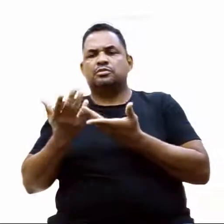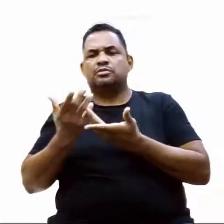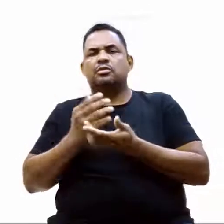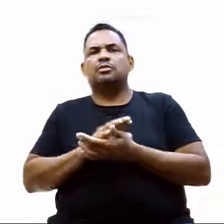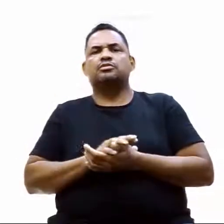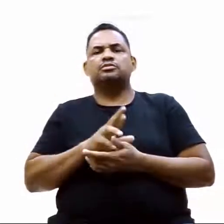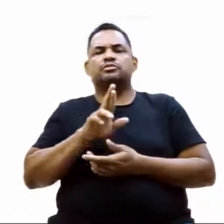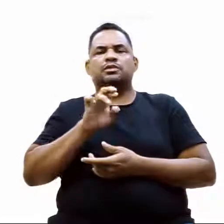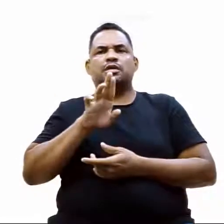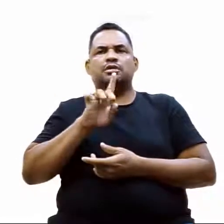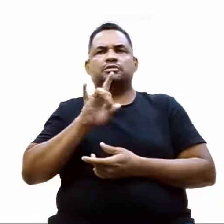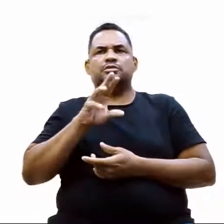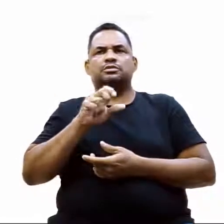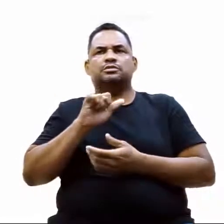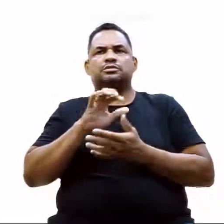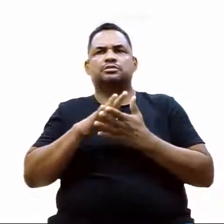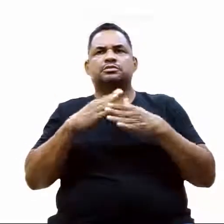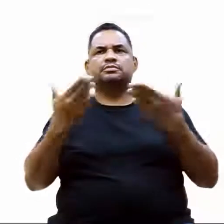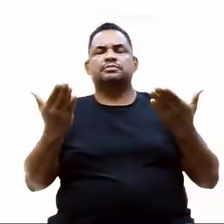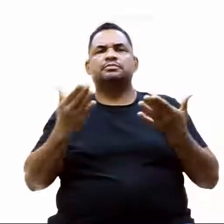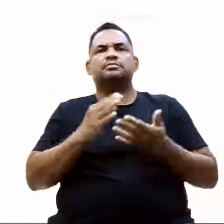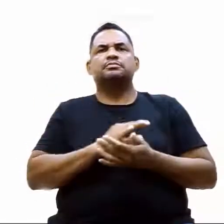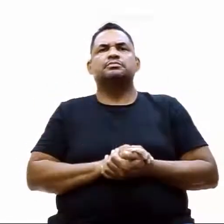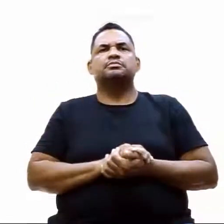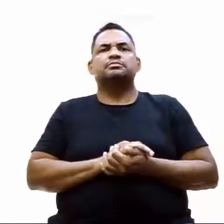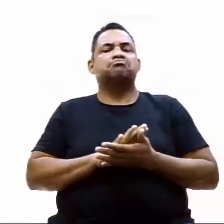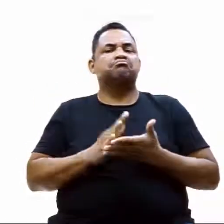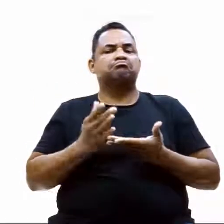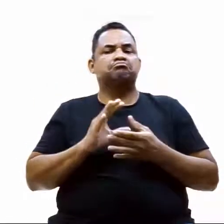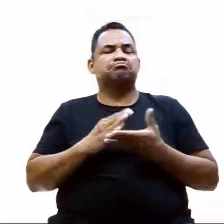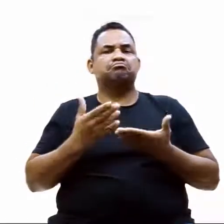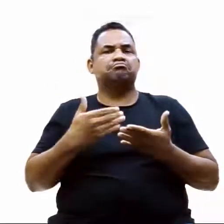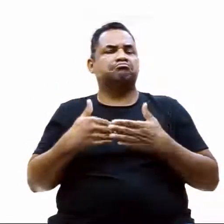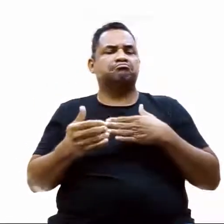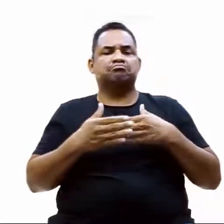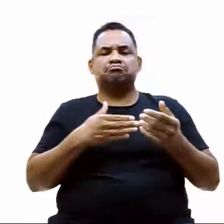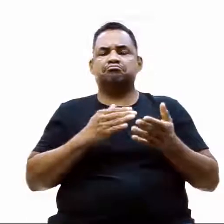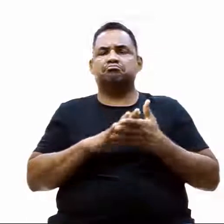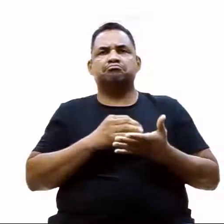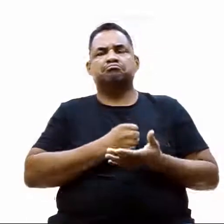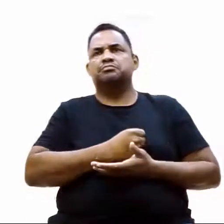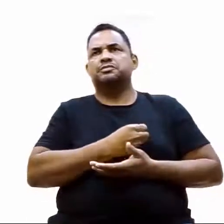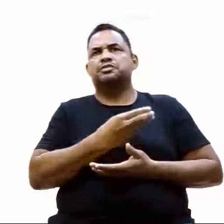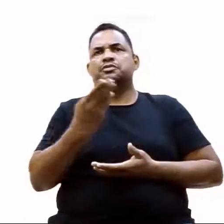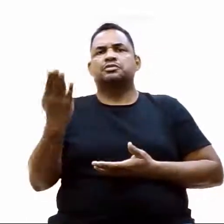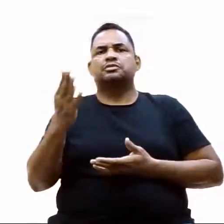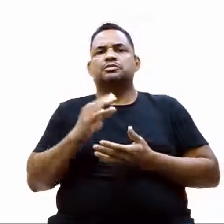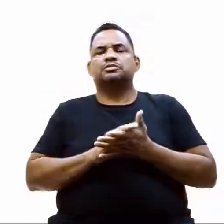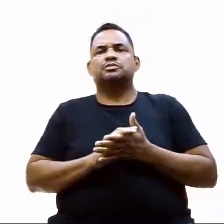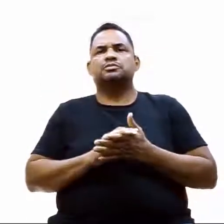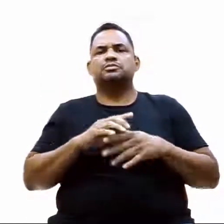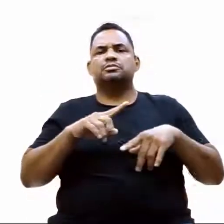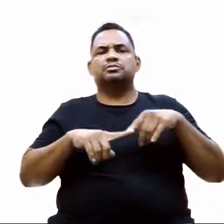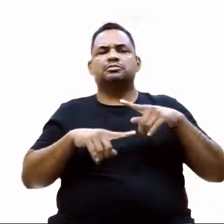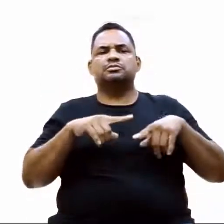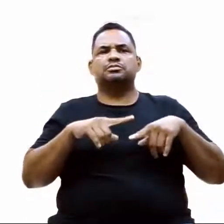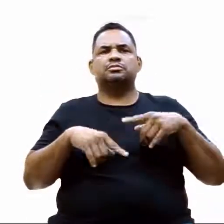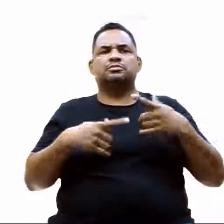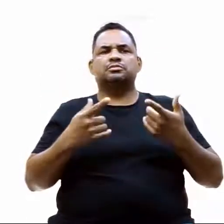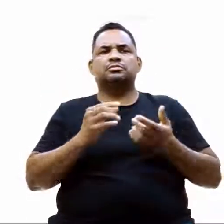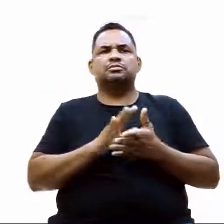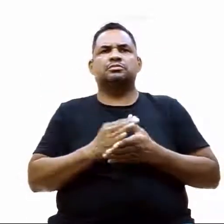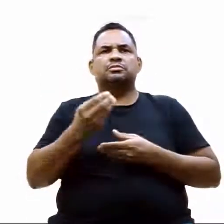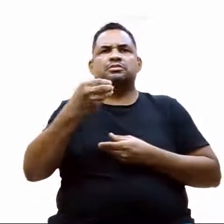Isso aí, impreterivelmente, independente de quantos reagentes ou produtos estejam